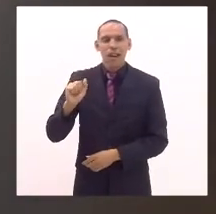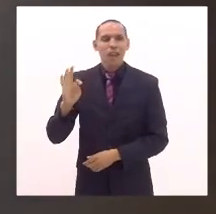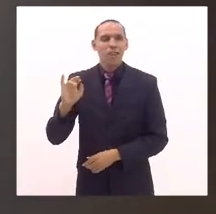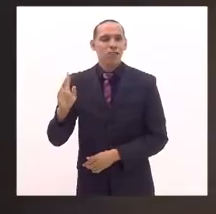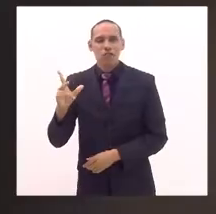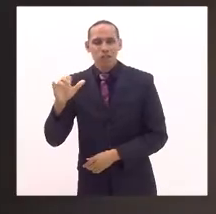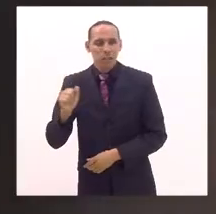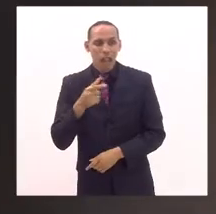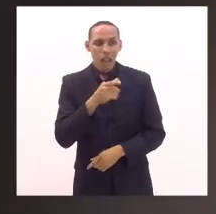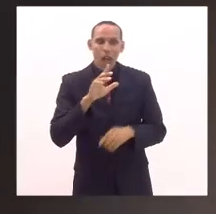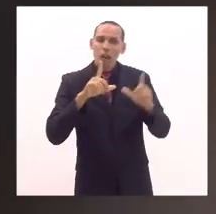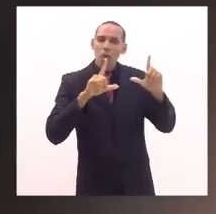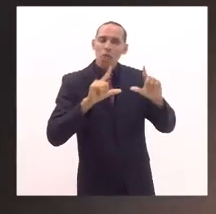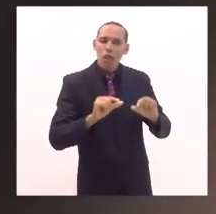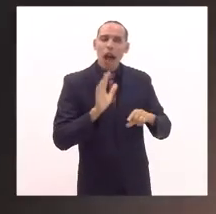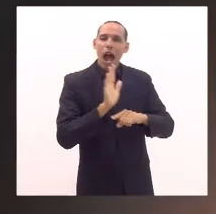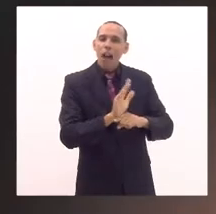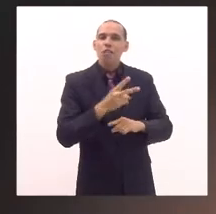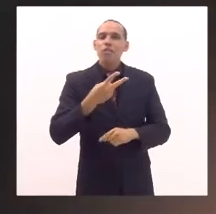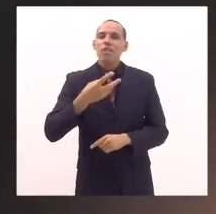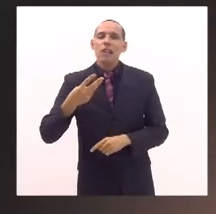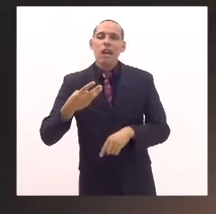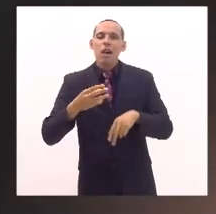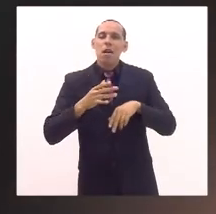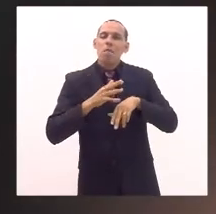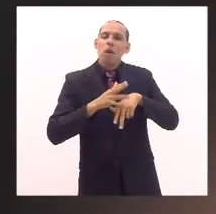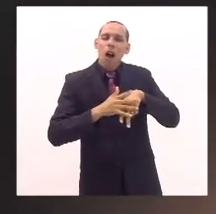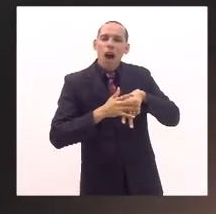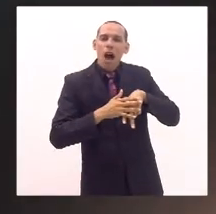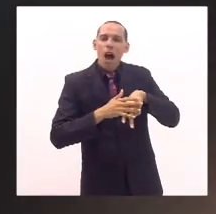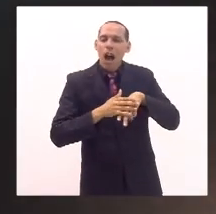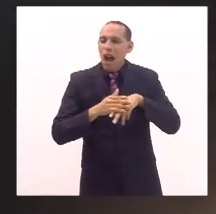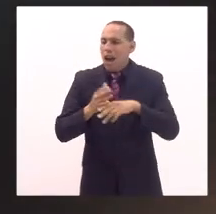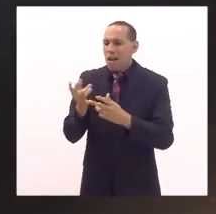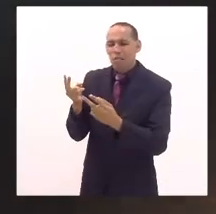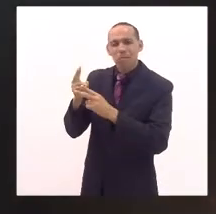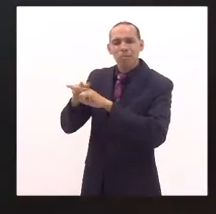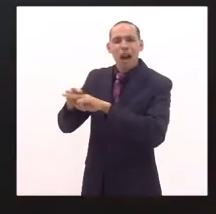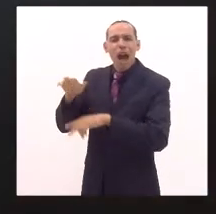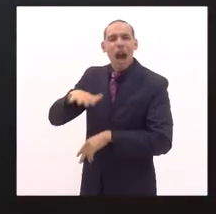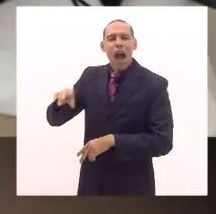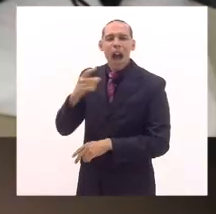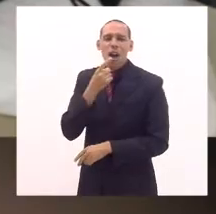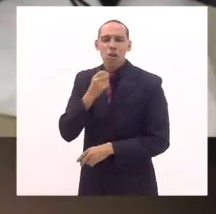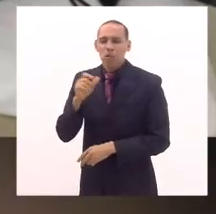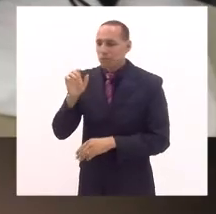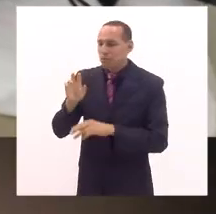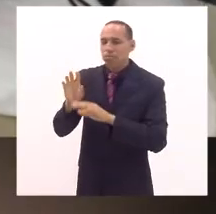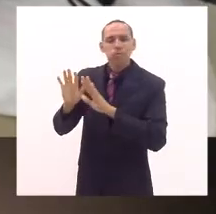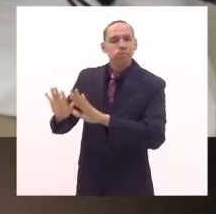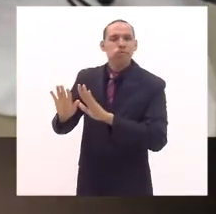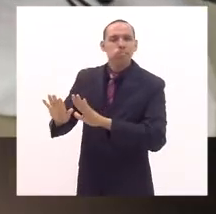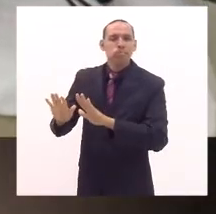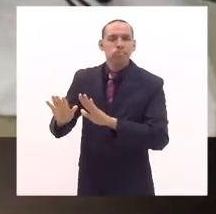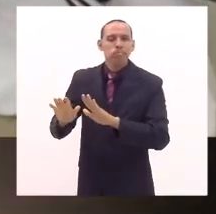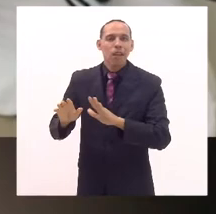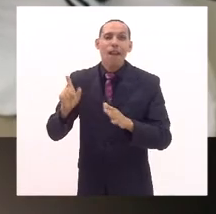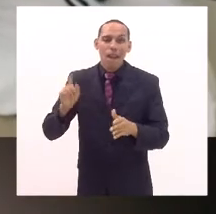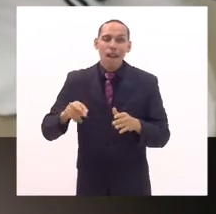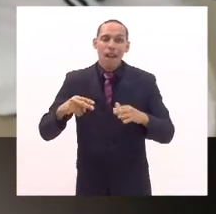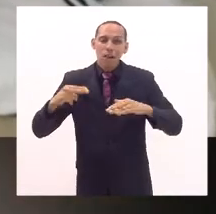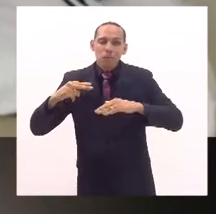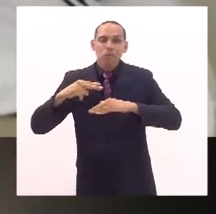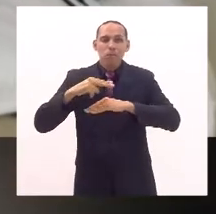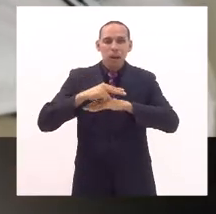resgate de 23 pacientes que se encontravam isolados na área vermelha, local destinado à internação de